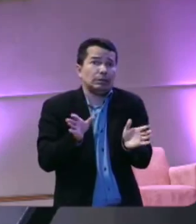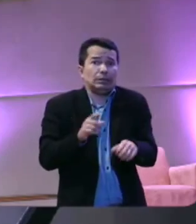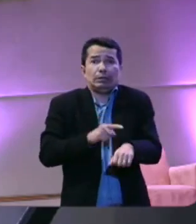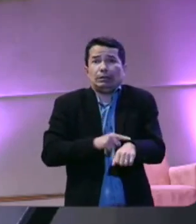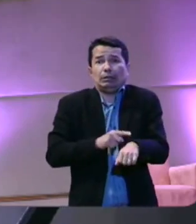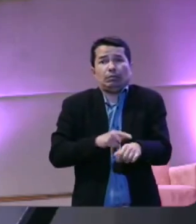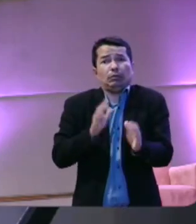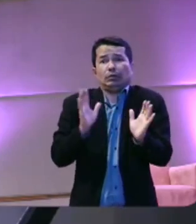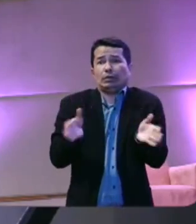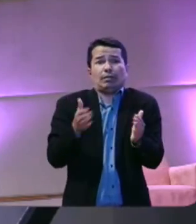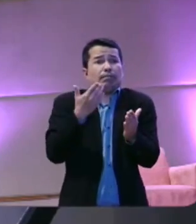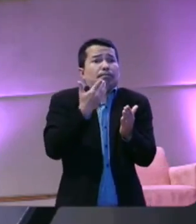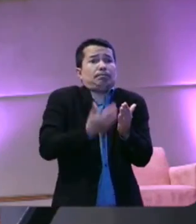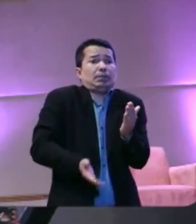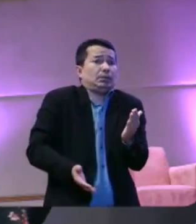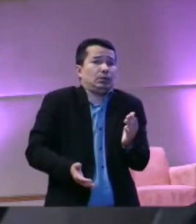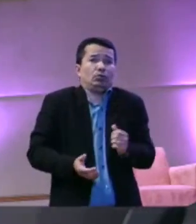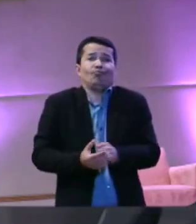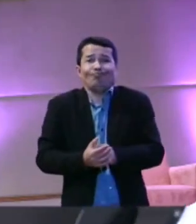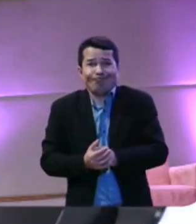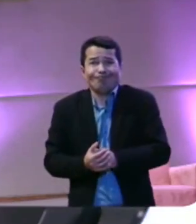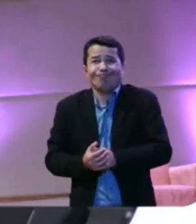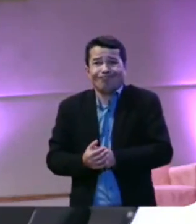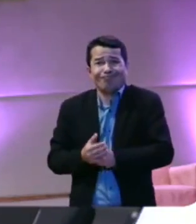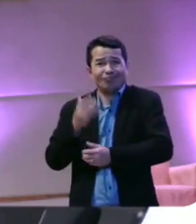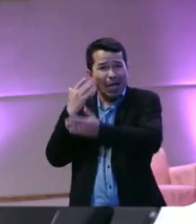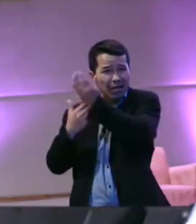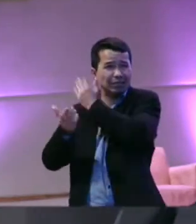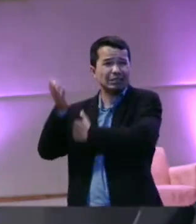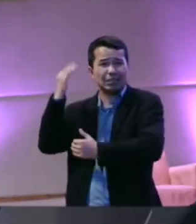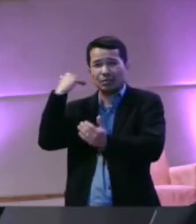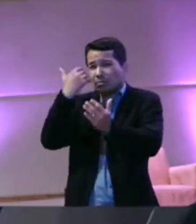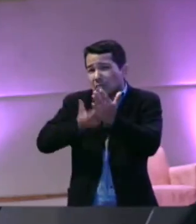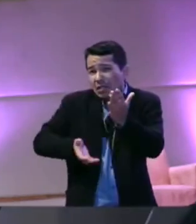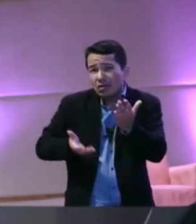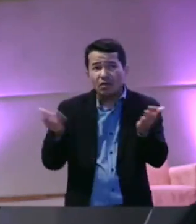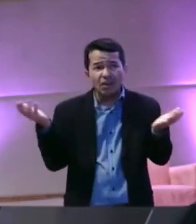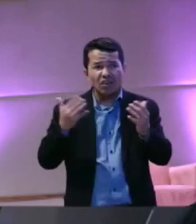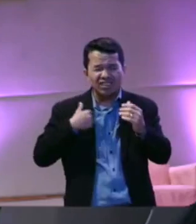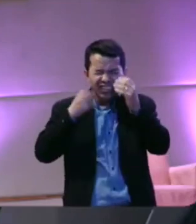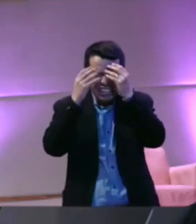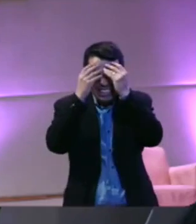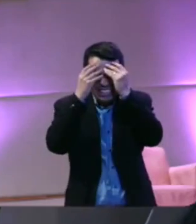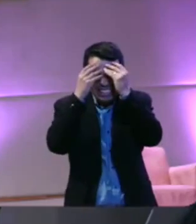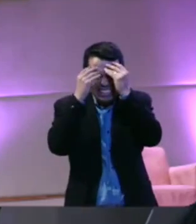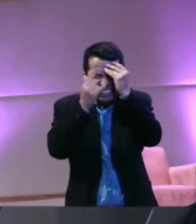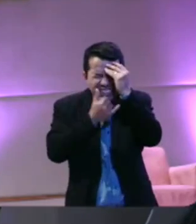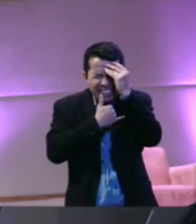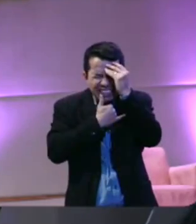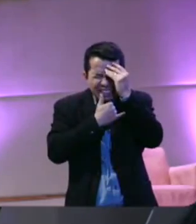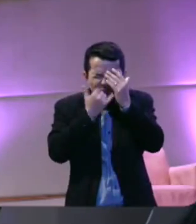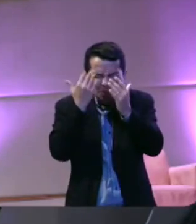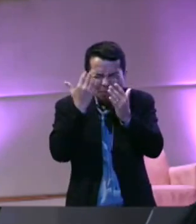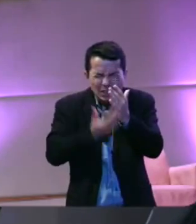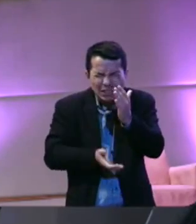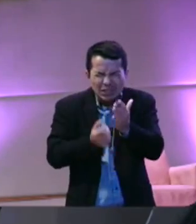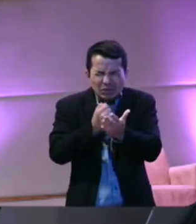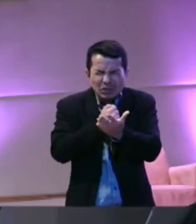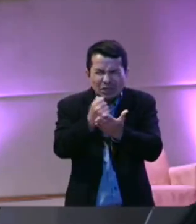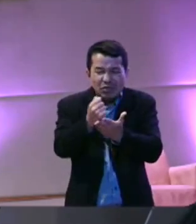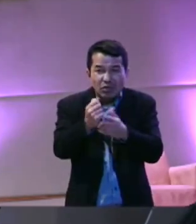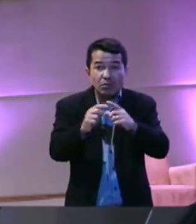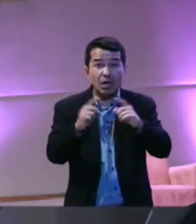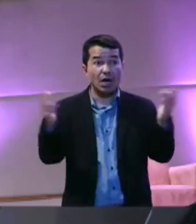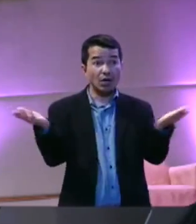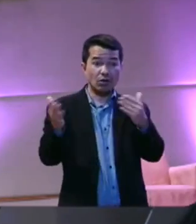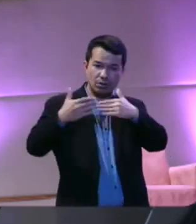Deus, e confesso para vocês, e eu fiquei tão triste porque deixei. Mas essa palavra é para você também, que sabe que